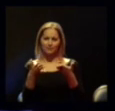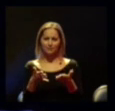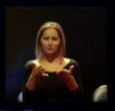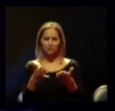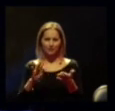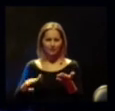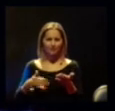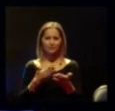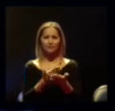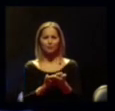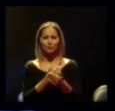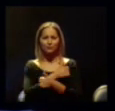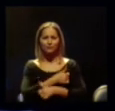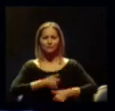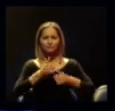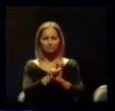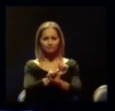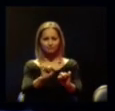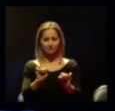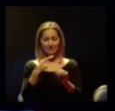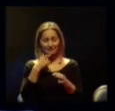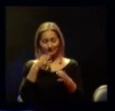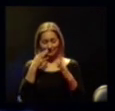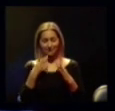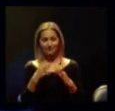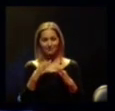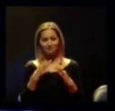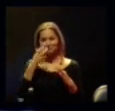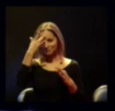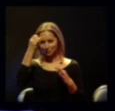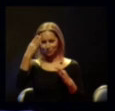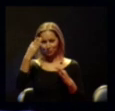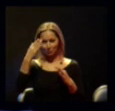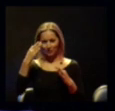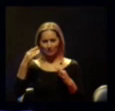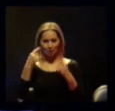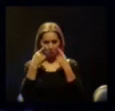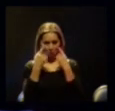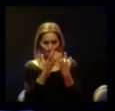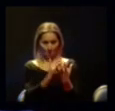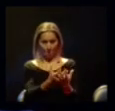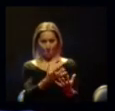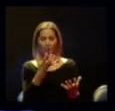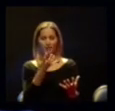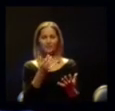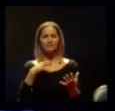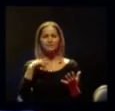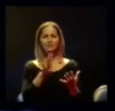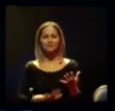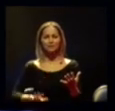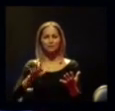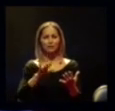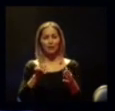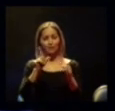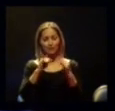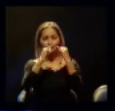aposta da vossa cidade e com certeza absoluta que Setúbal irá ter ainda mais visibilidade a nível nacional, bem como a